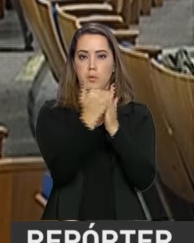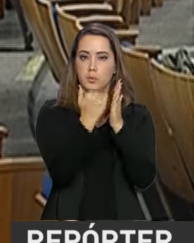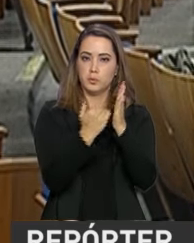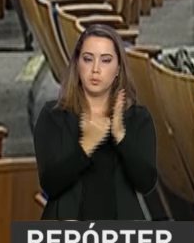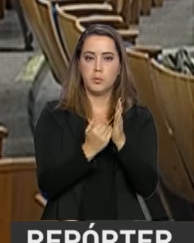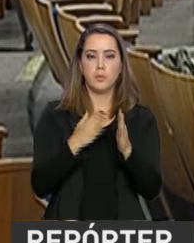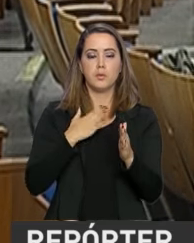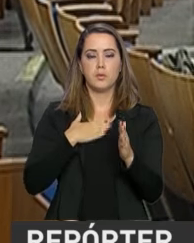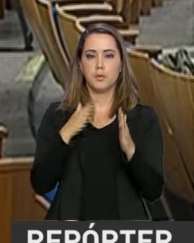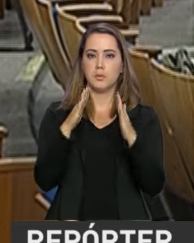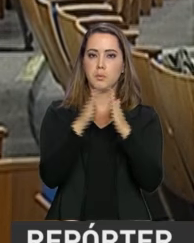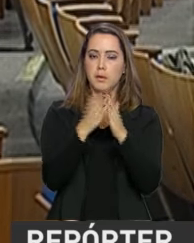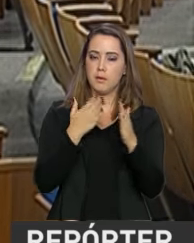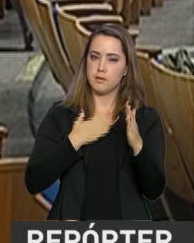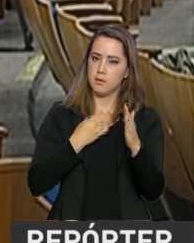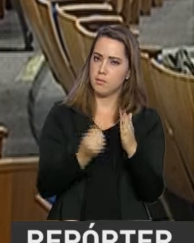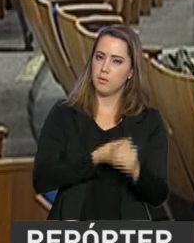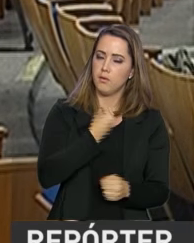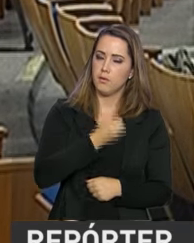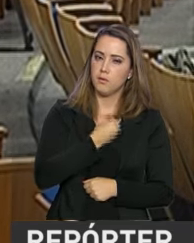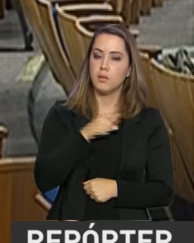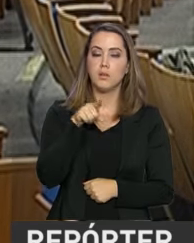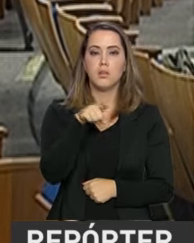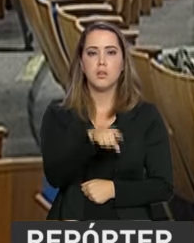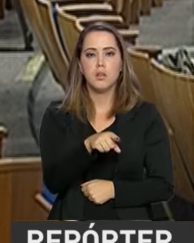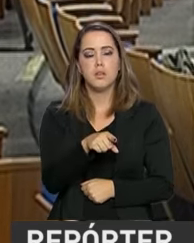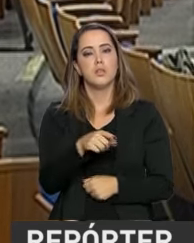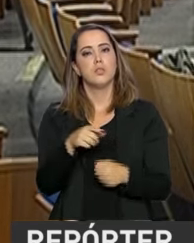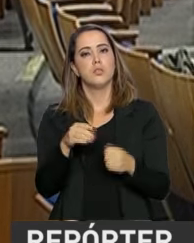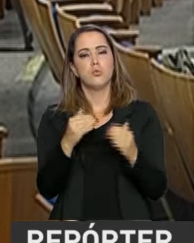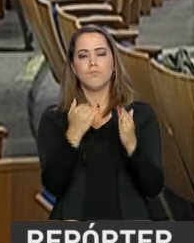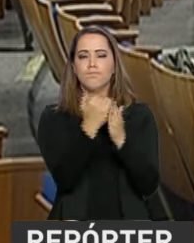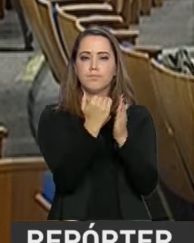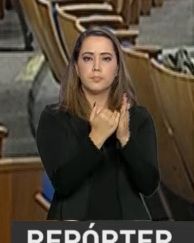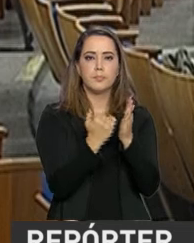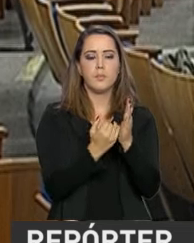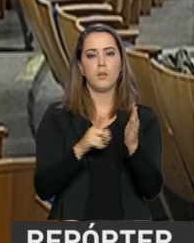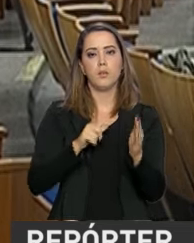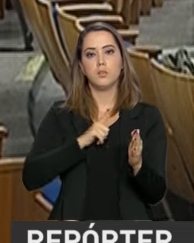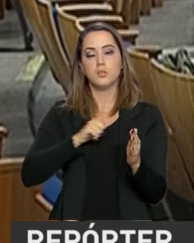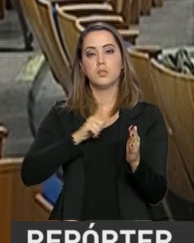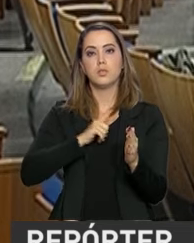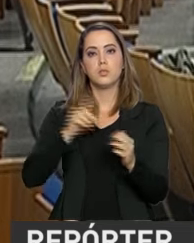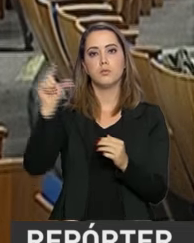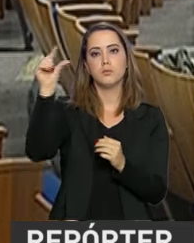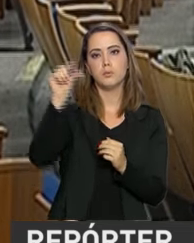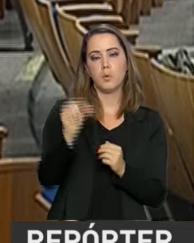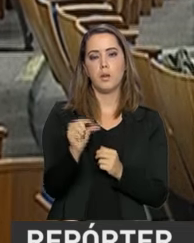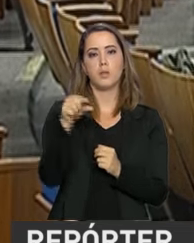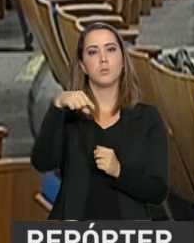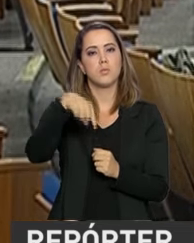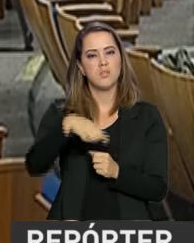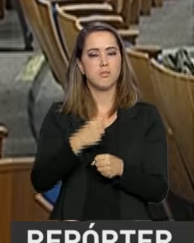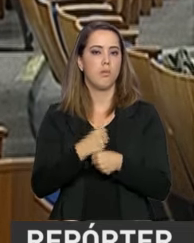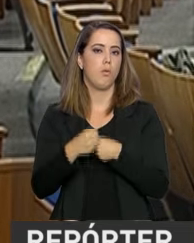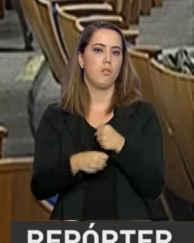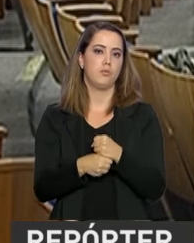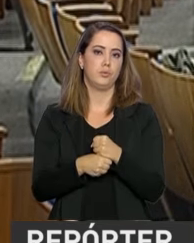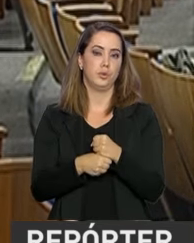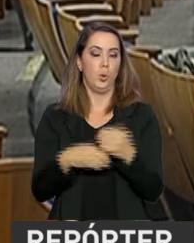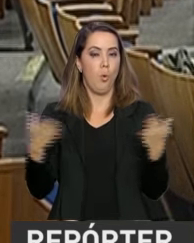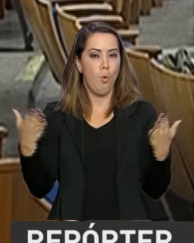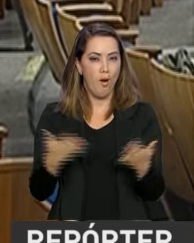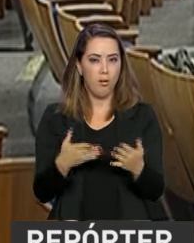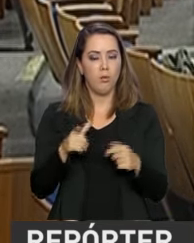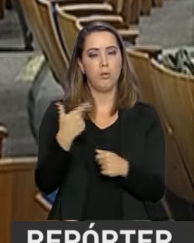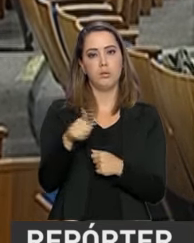ministro mostrou, esses programas tiveram uma redução significativa de orçamento em 2016 e hoje não há recurso suficiente para executar